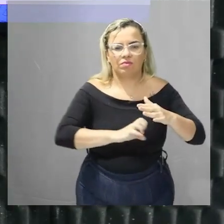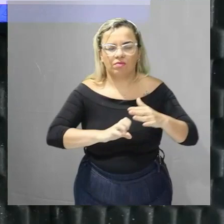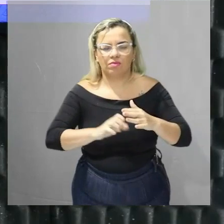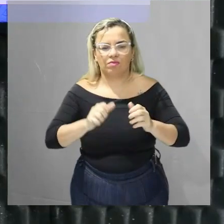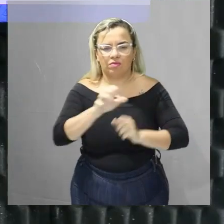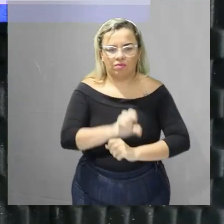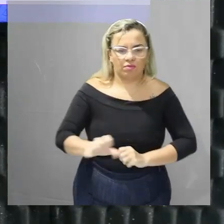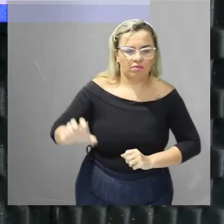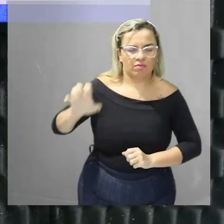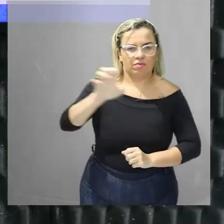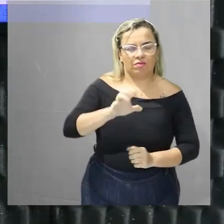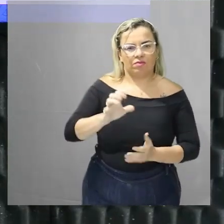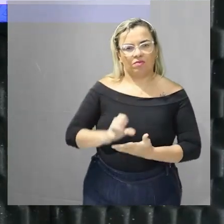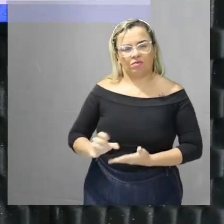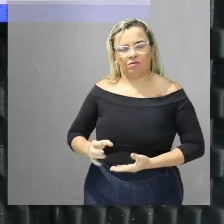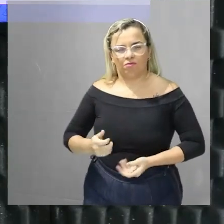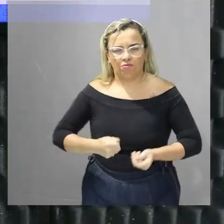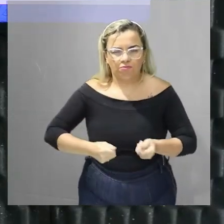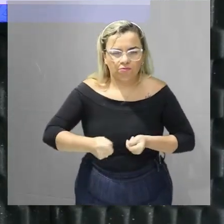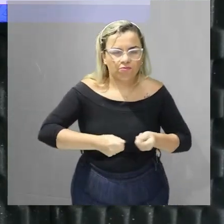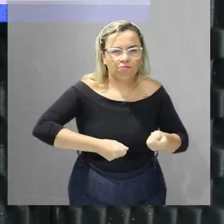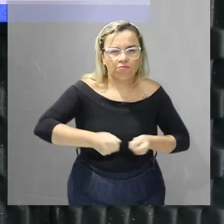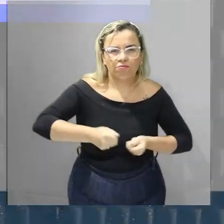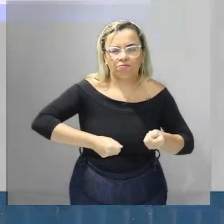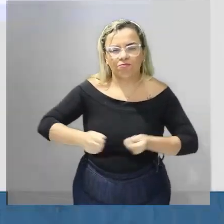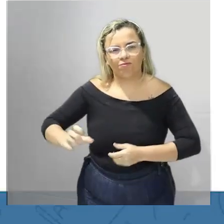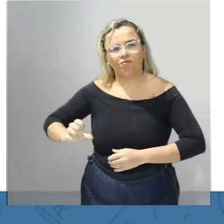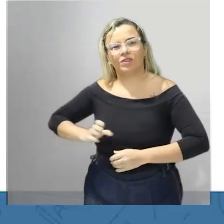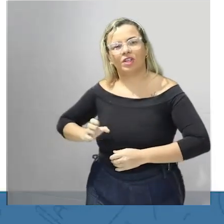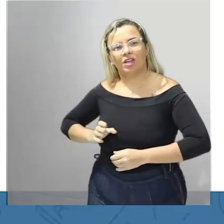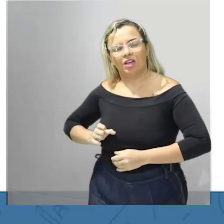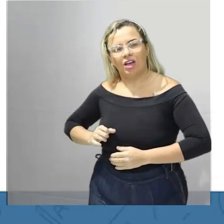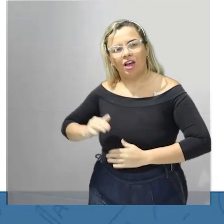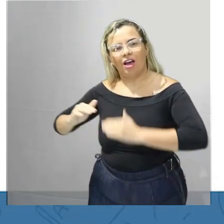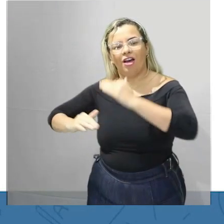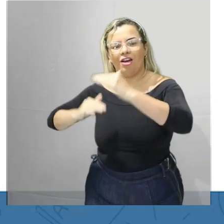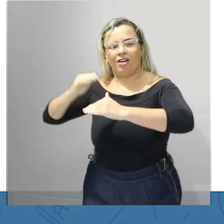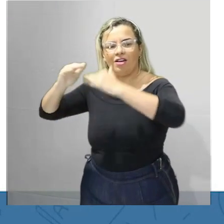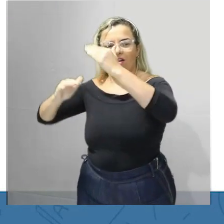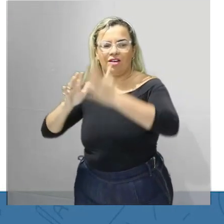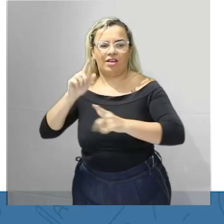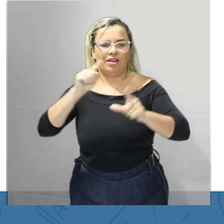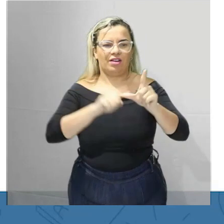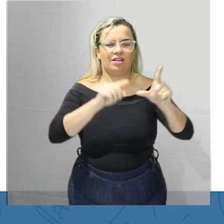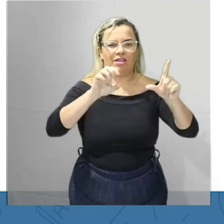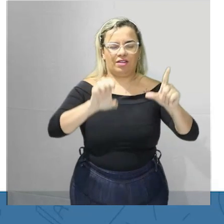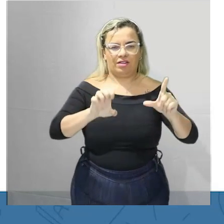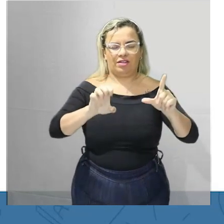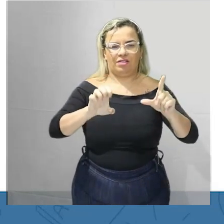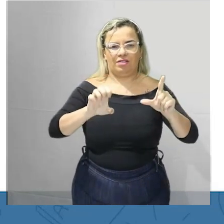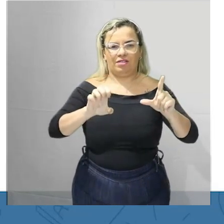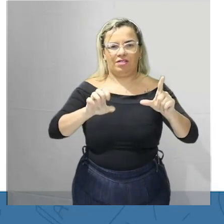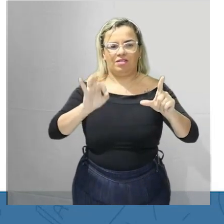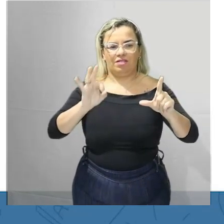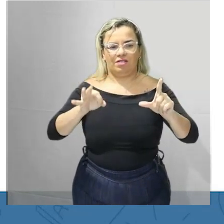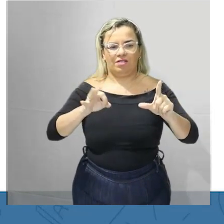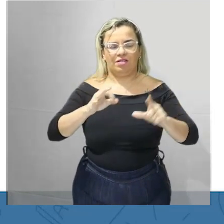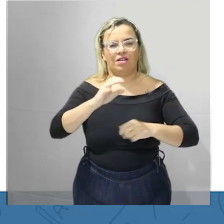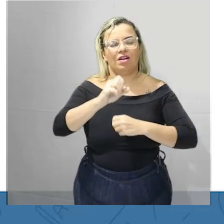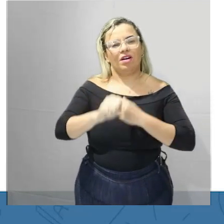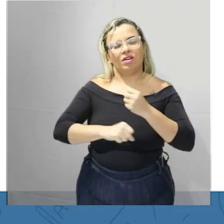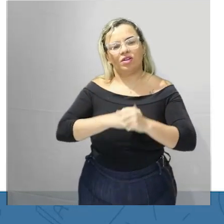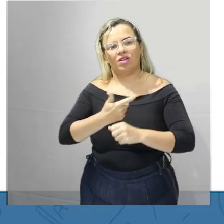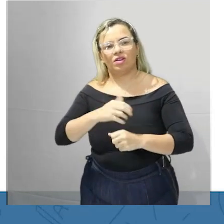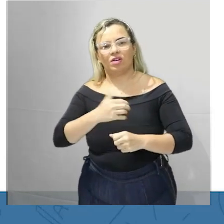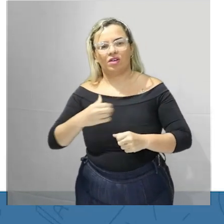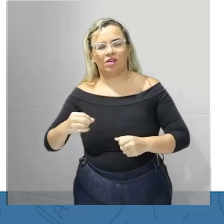quê? Gerar riqueza, galera. Gabarito aí, ó, Enem 2020, letra E. Fácil, não é não? Você está